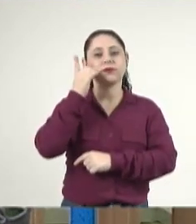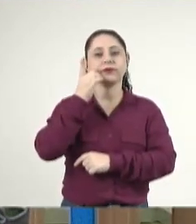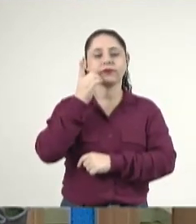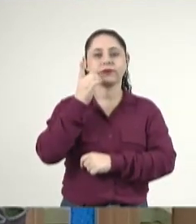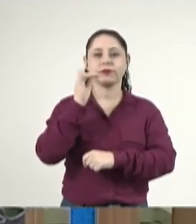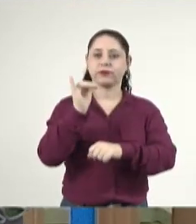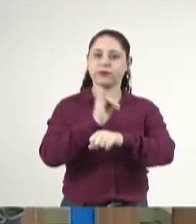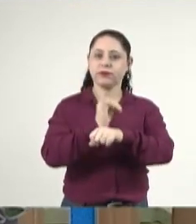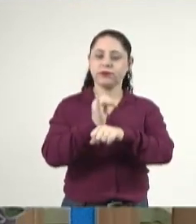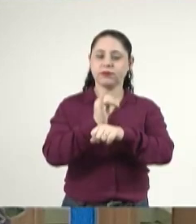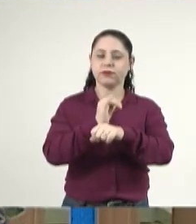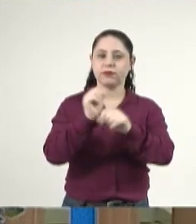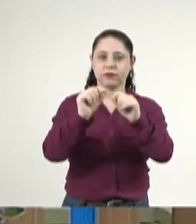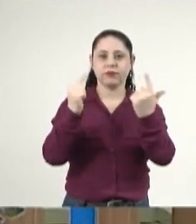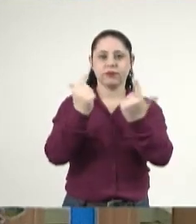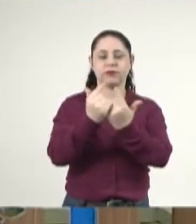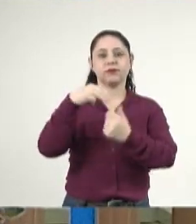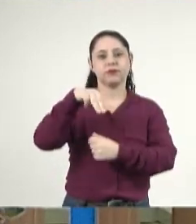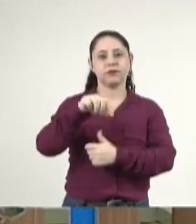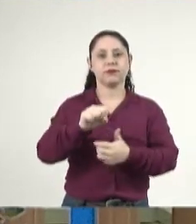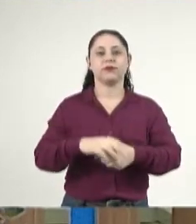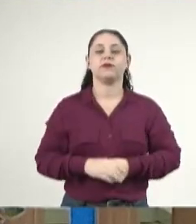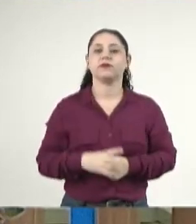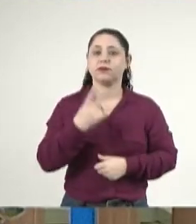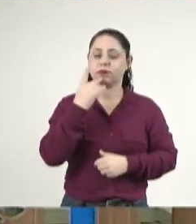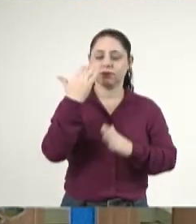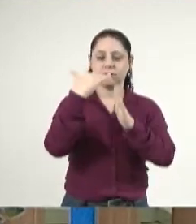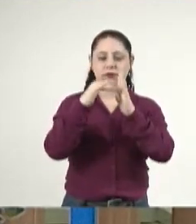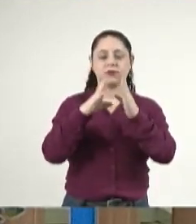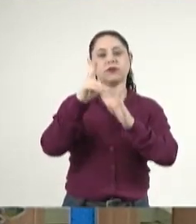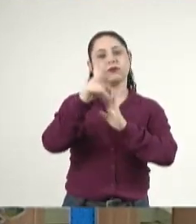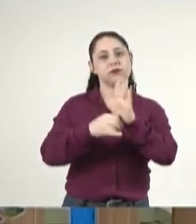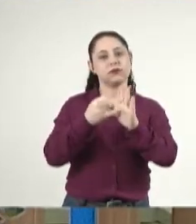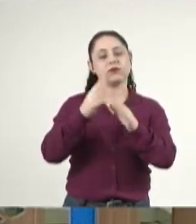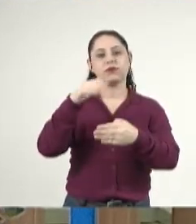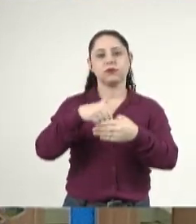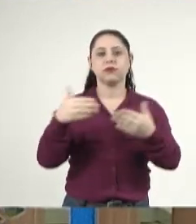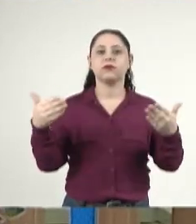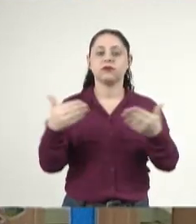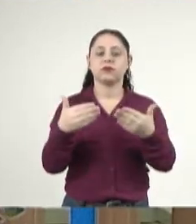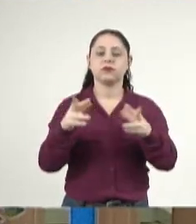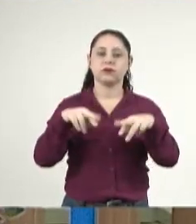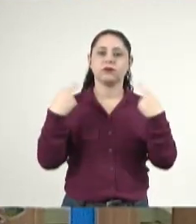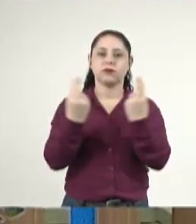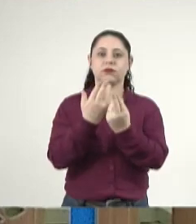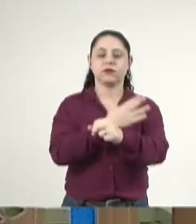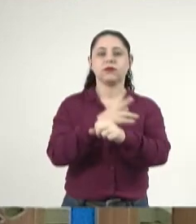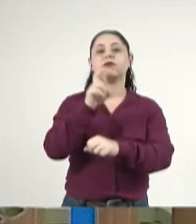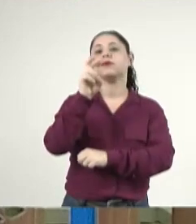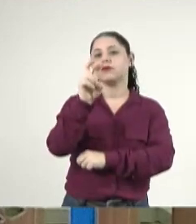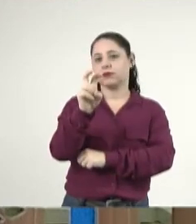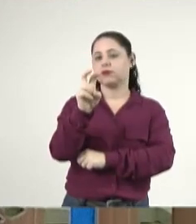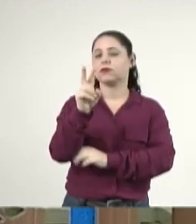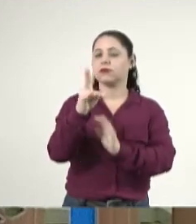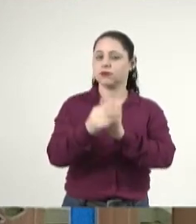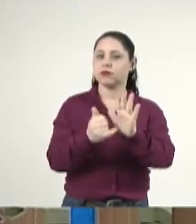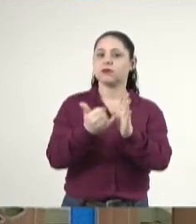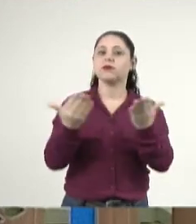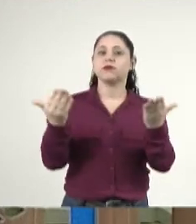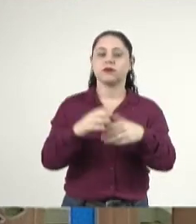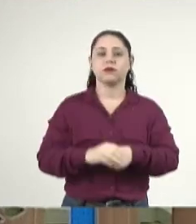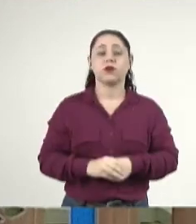Assembleia Legislativa de MS. Bom, vamos começar falando da ordem do dia, os projetos que foram votados na sessão de hoje. 5 projetos estavam pautados,